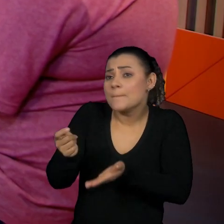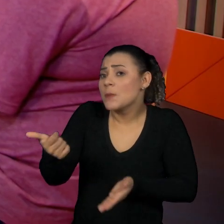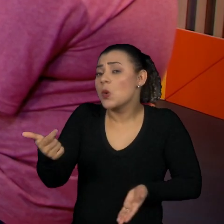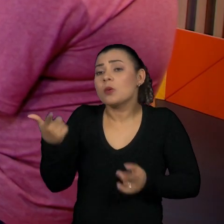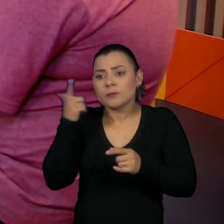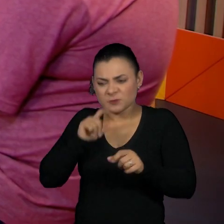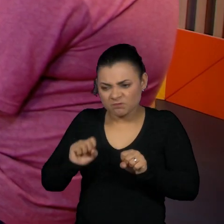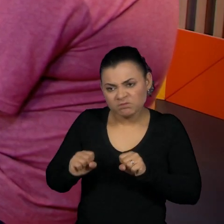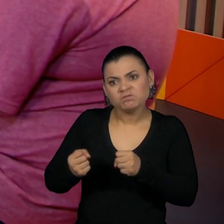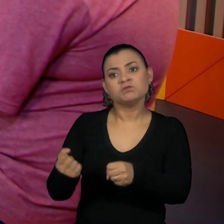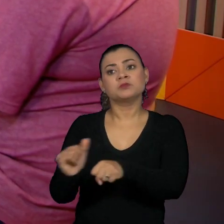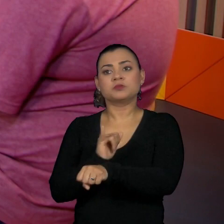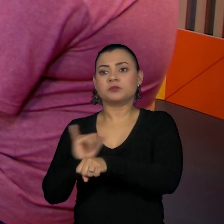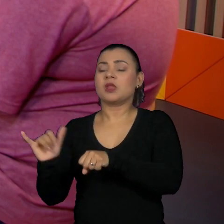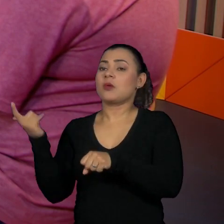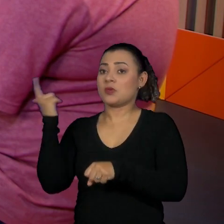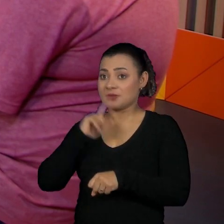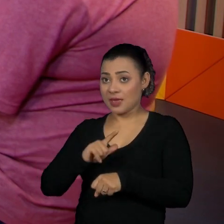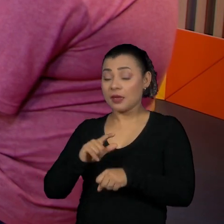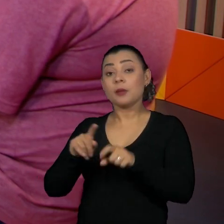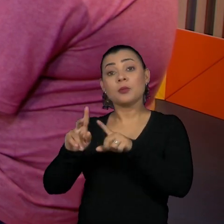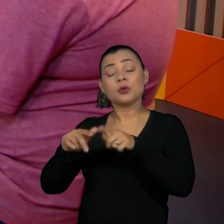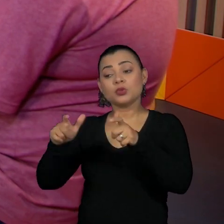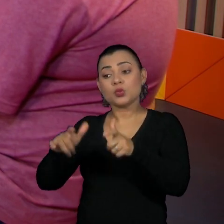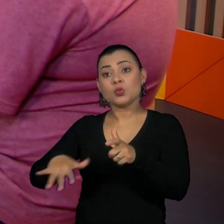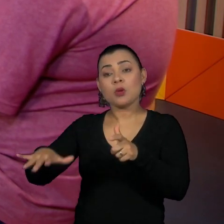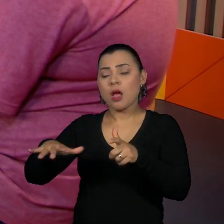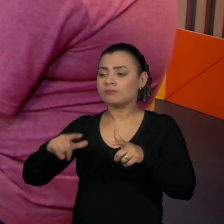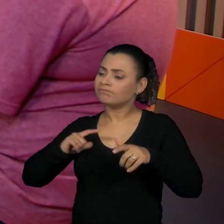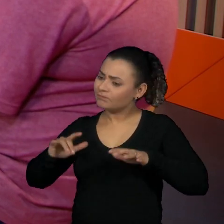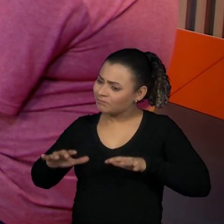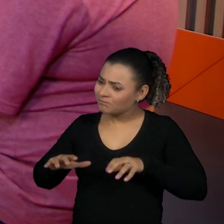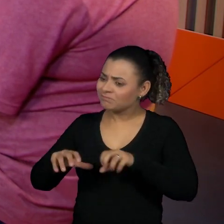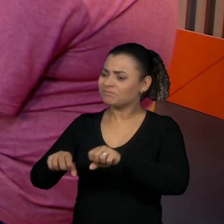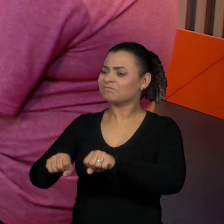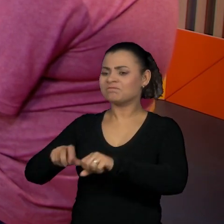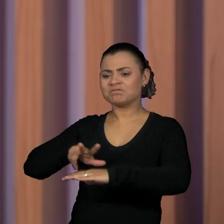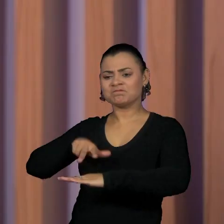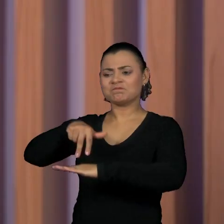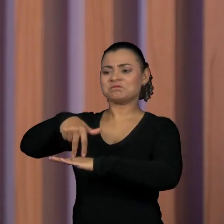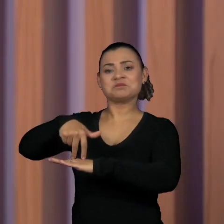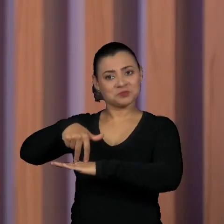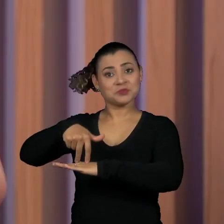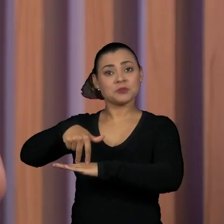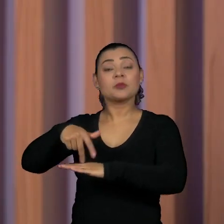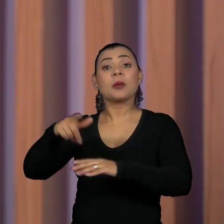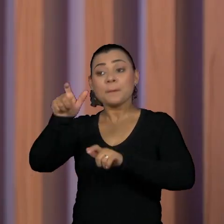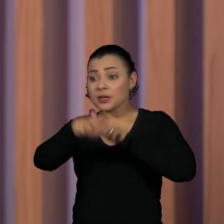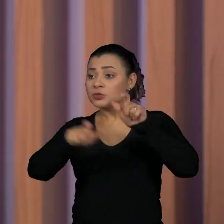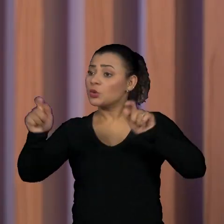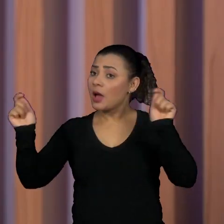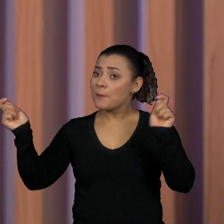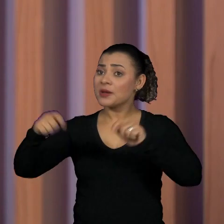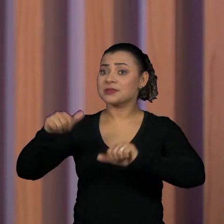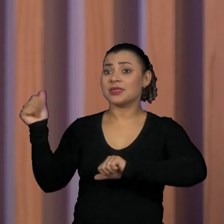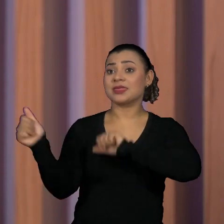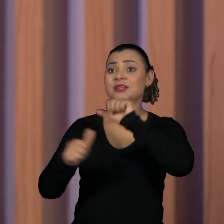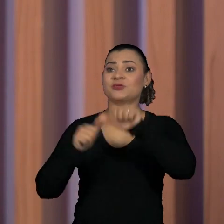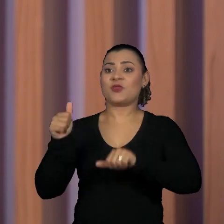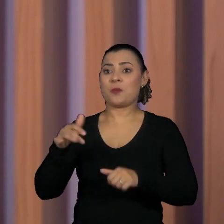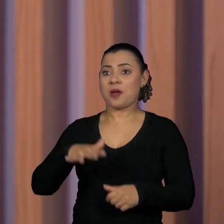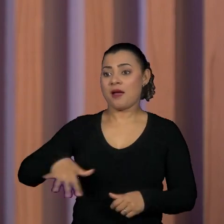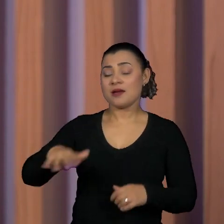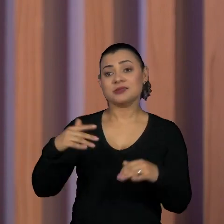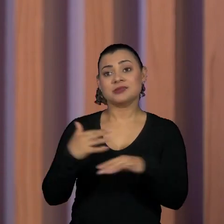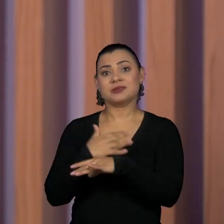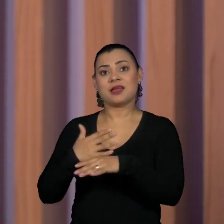gente vê essa ocupação de um espaço e da potência que ele tem, a gente vai vendo como as pessoas têm a capacidade de transformar a cidade que foi construída de